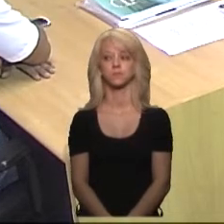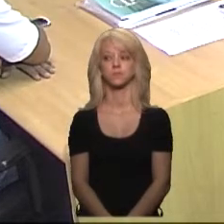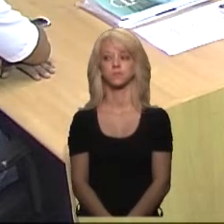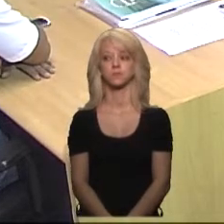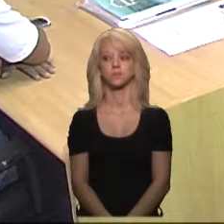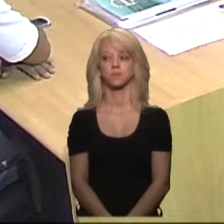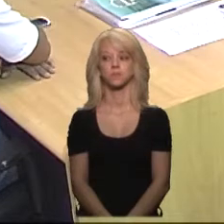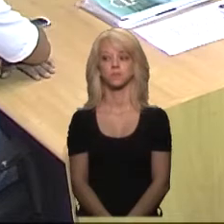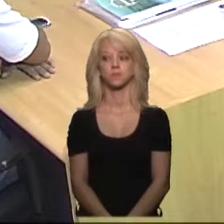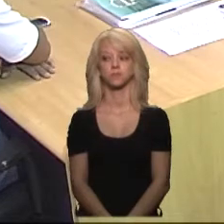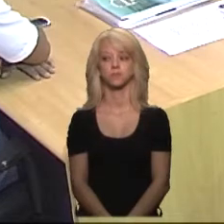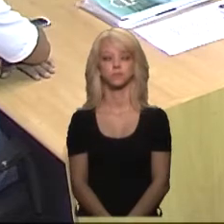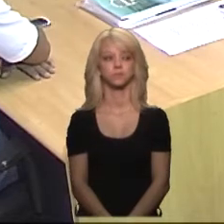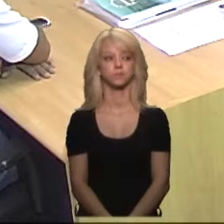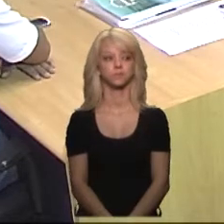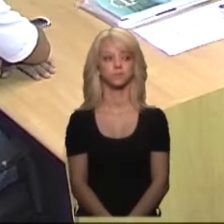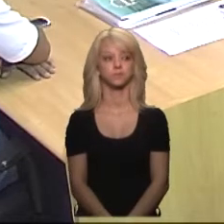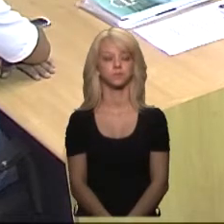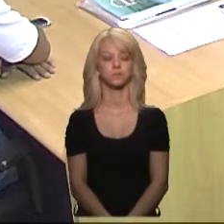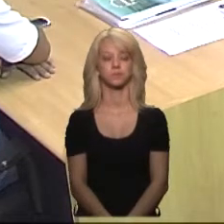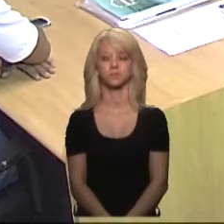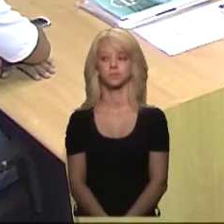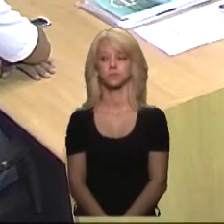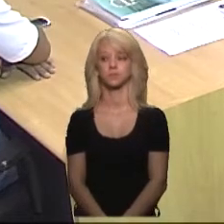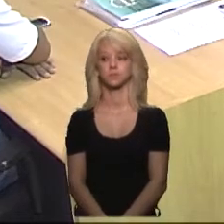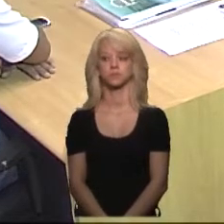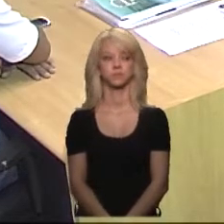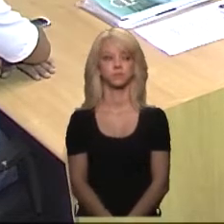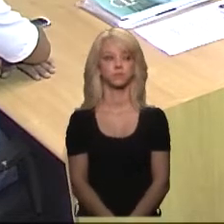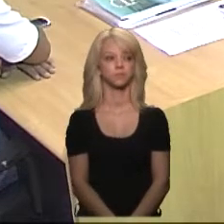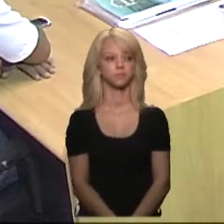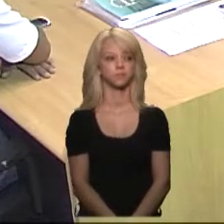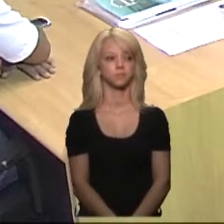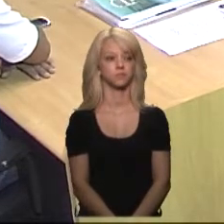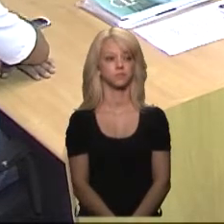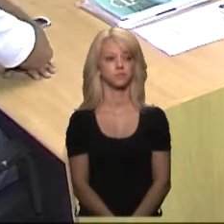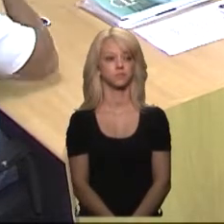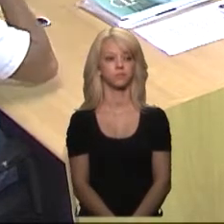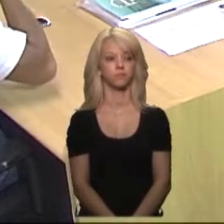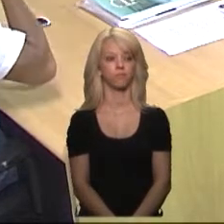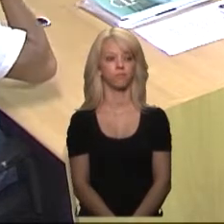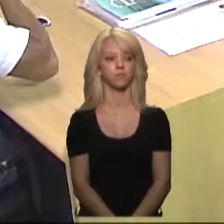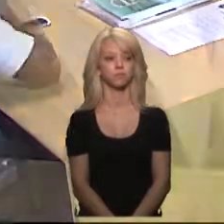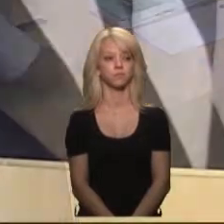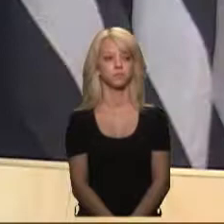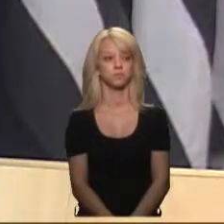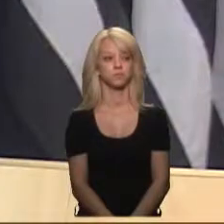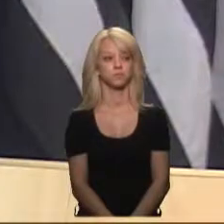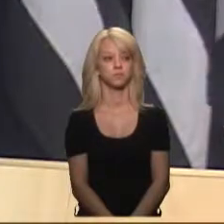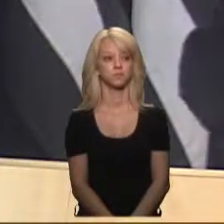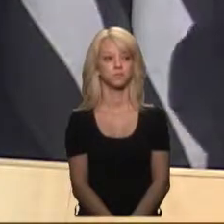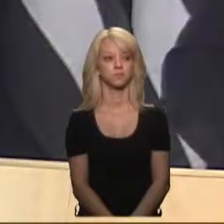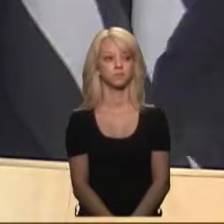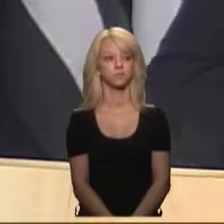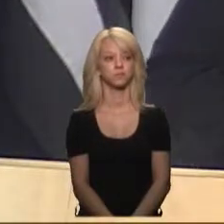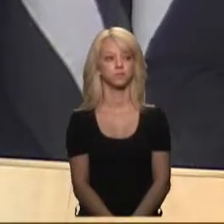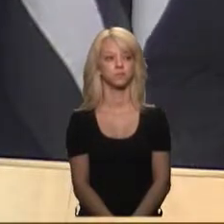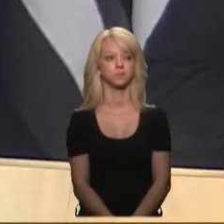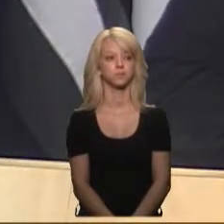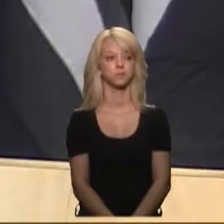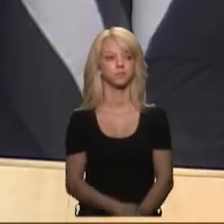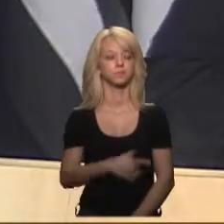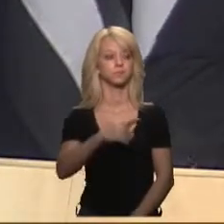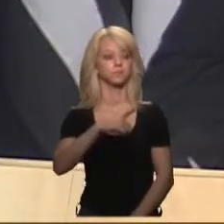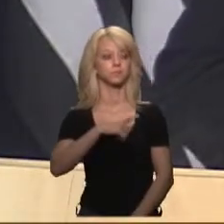Por favor, senhor presidente. Não, eu estou retrucando. Não, eu não quero retrucar a minha palavra. Tem que ser respeitado aqui na